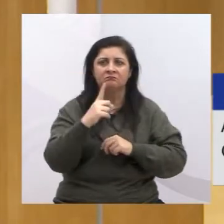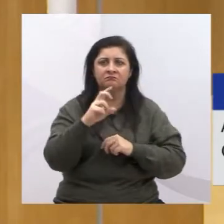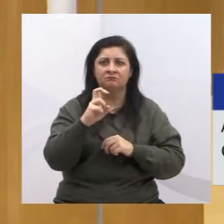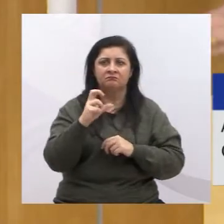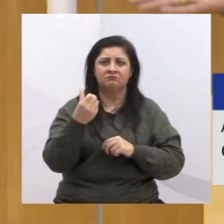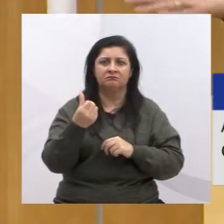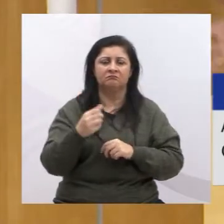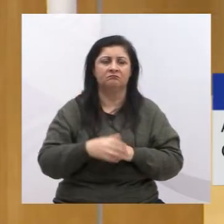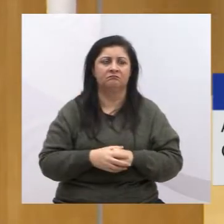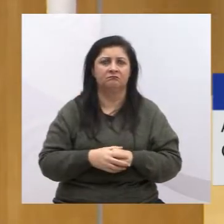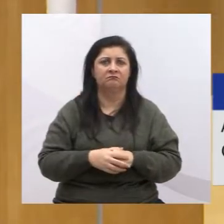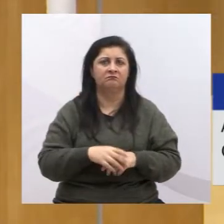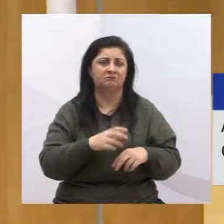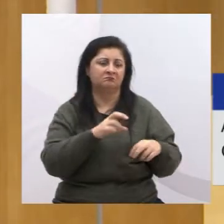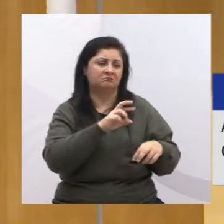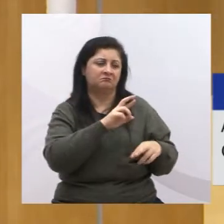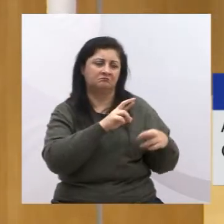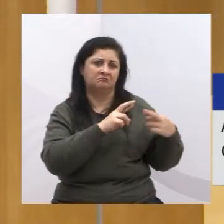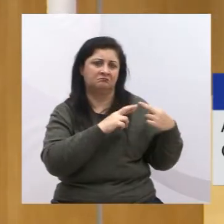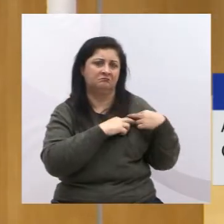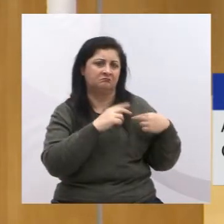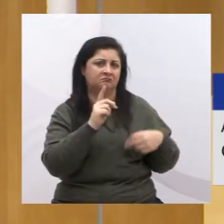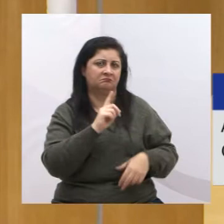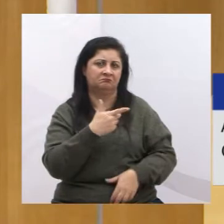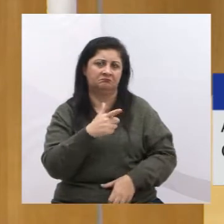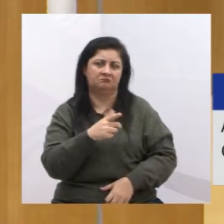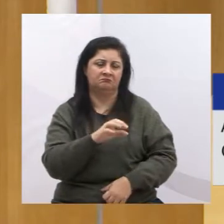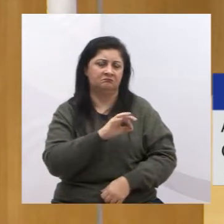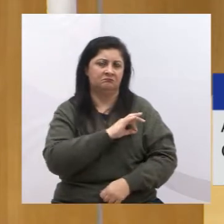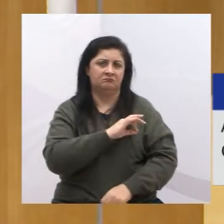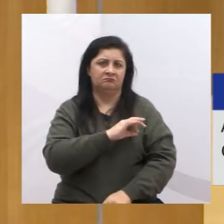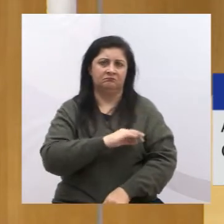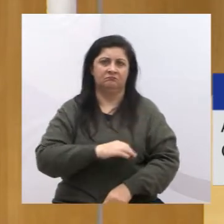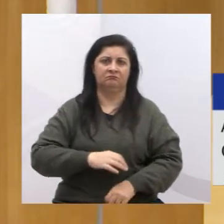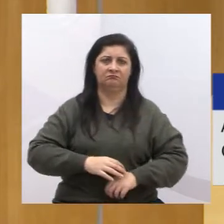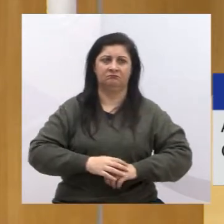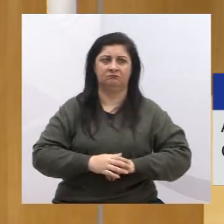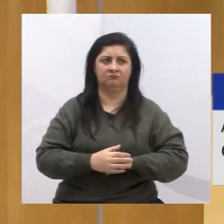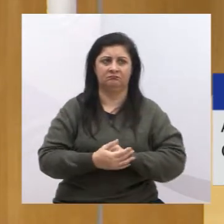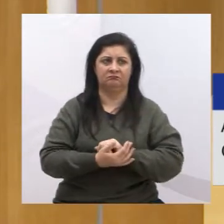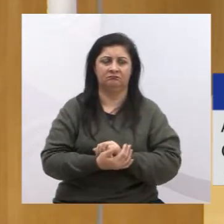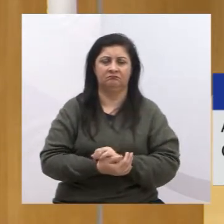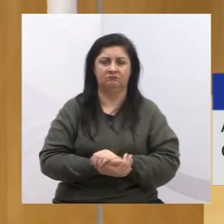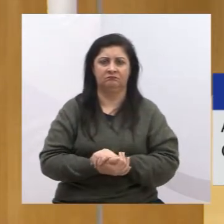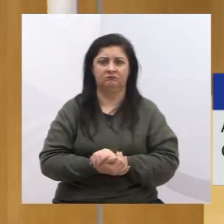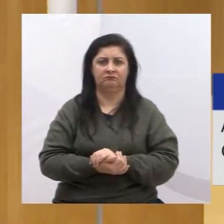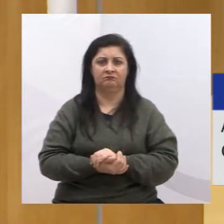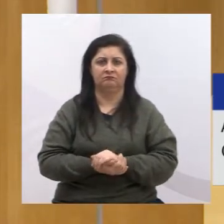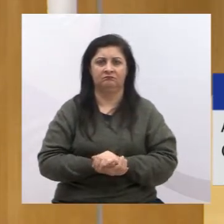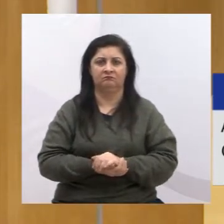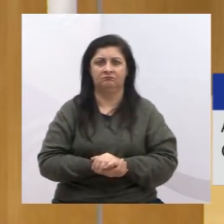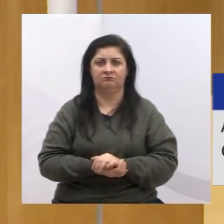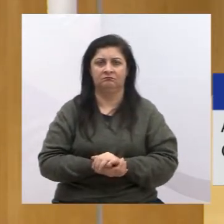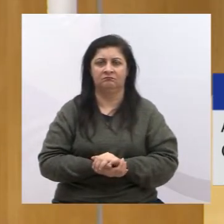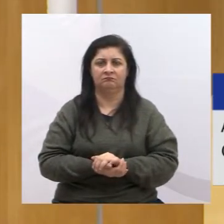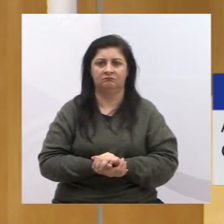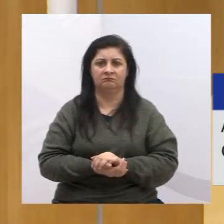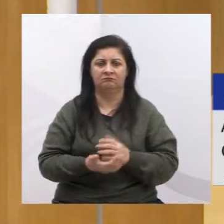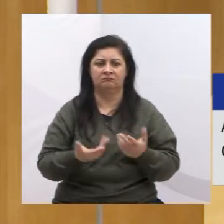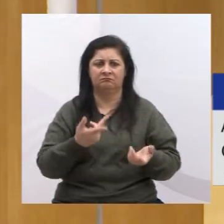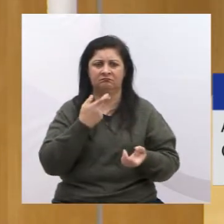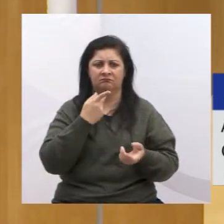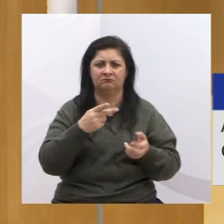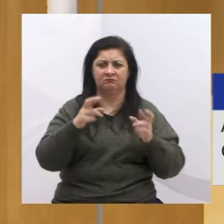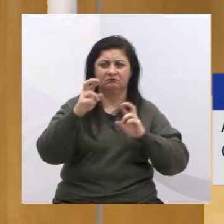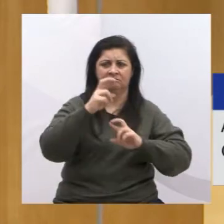de responsabilidade minha. Mas espera aí, então é propaganda enganosa para o povo? Dizer que está fiscalizando e